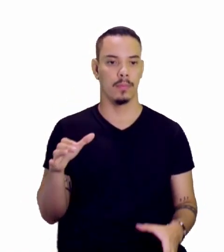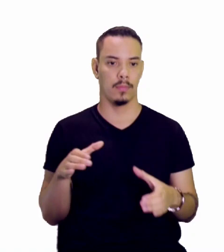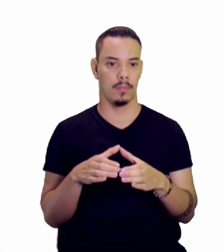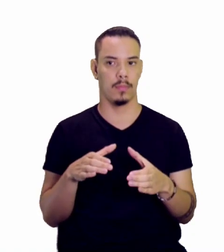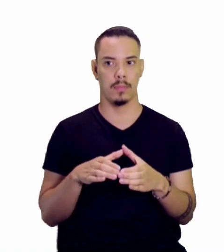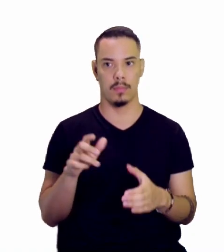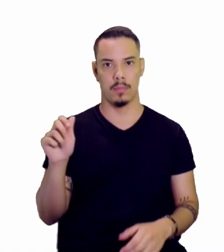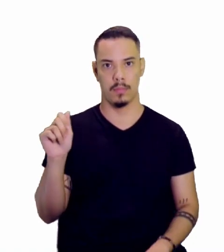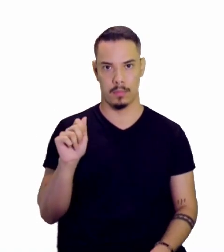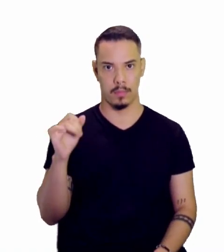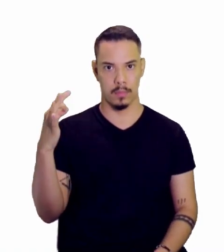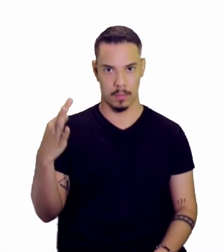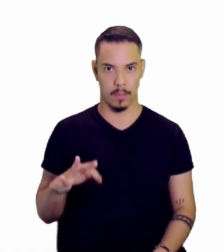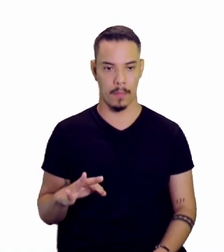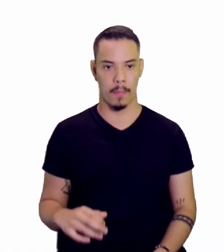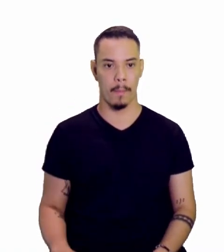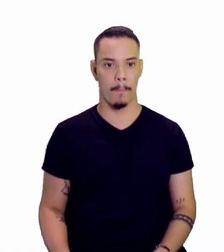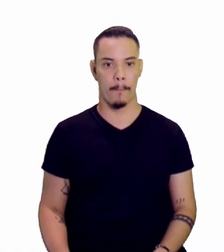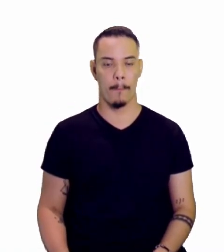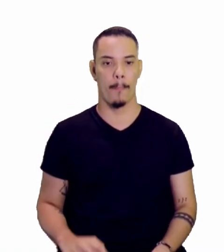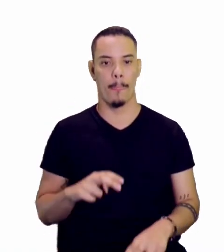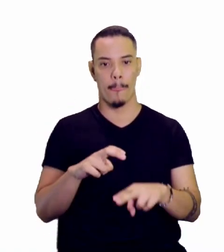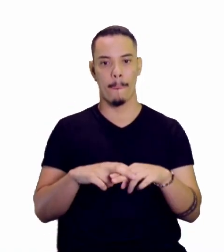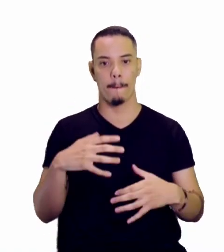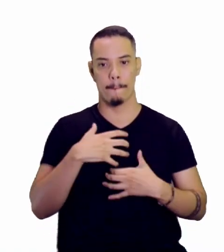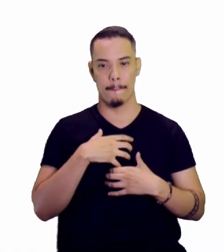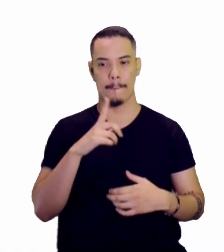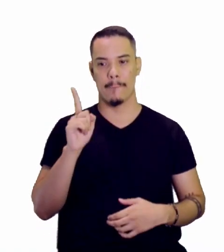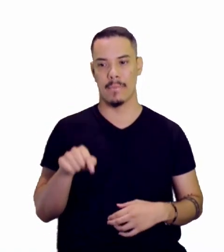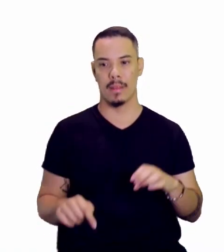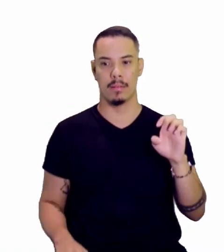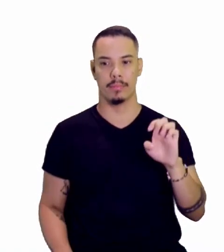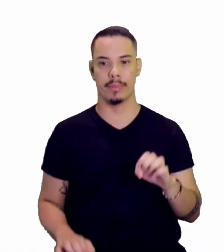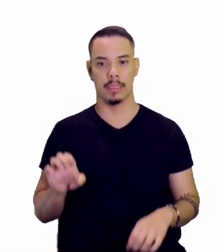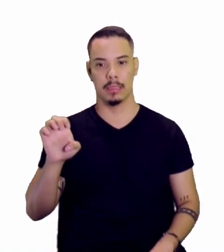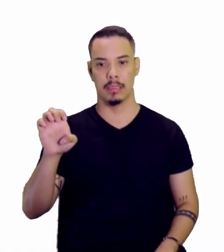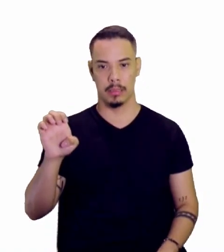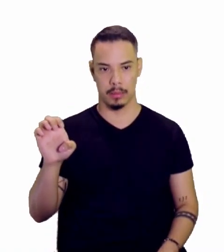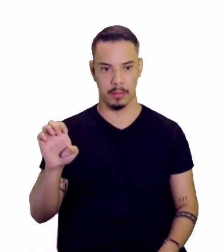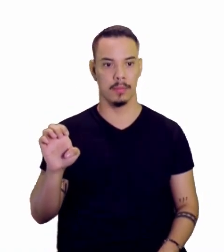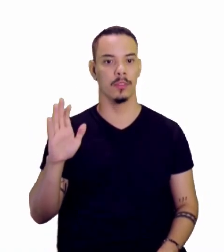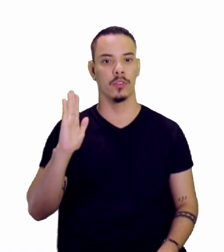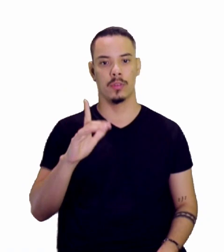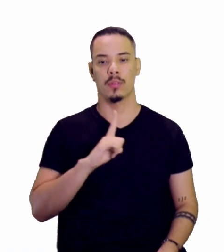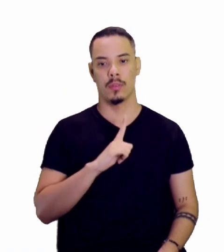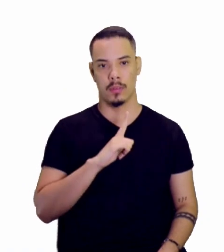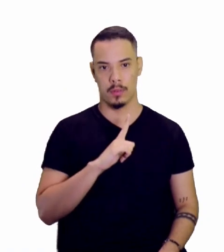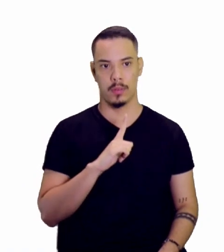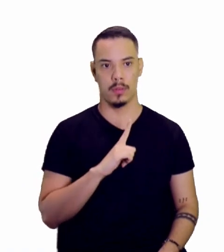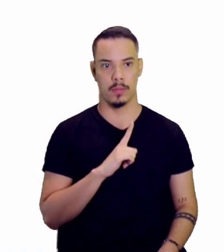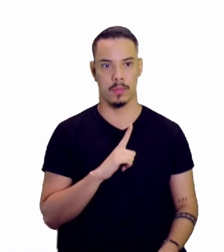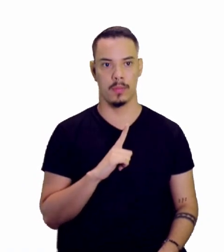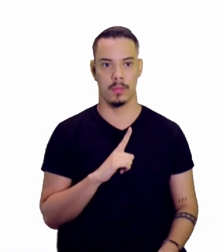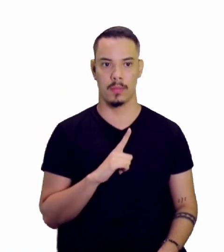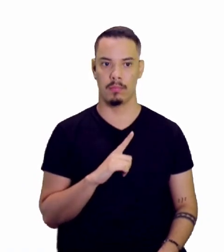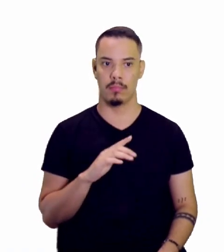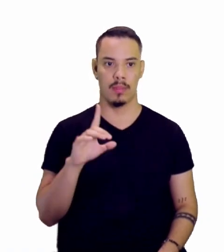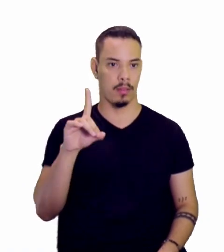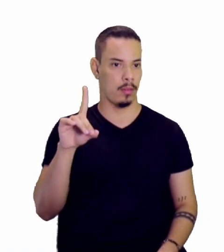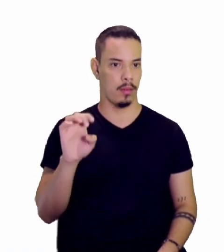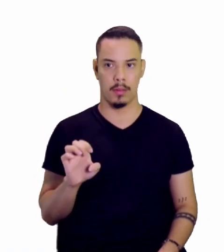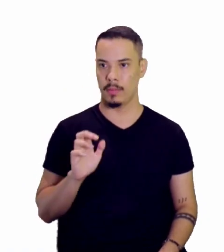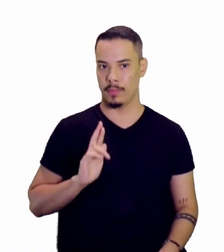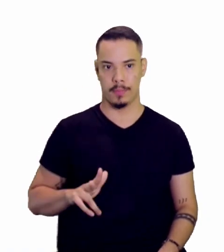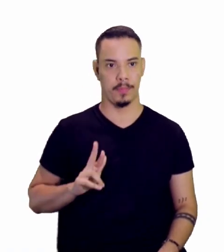equipe A, certo? Portanto, o seu sentido é para a esquerda. Então, a esquerda aqui, ó, a gente já tem A, B e C, com esquerda, A, D e A, E. Sabe que D e E já